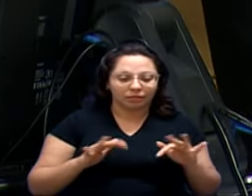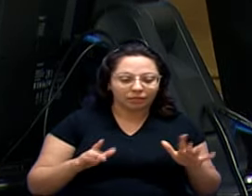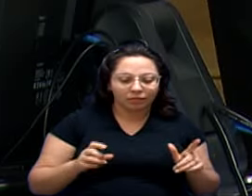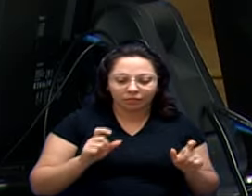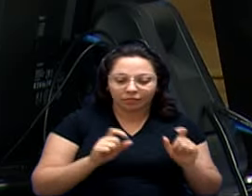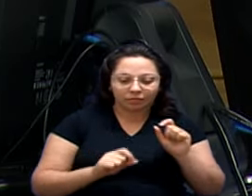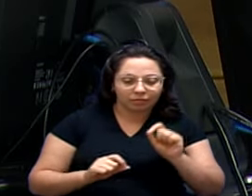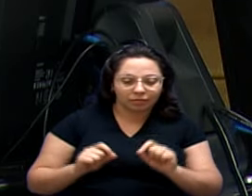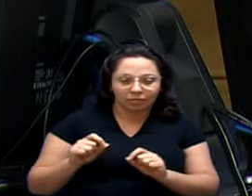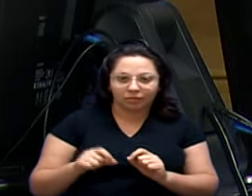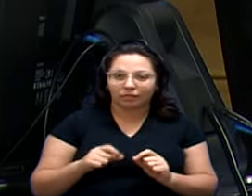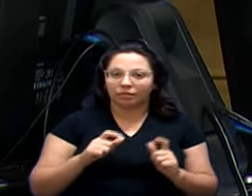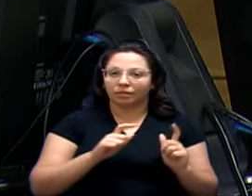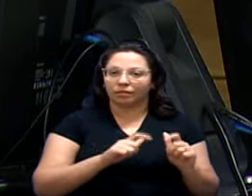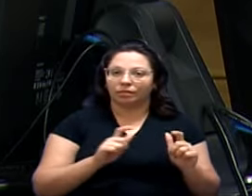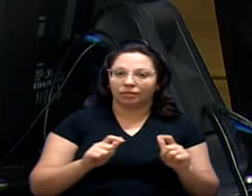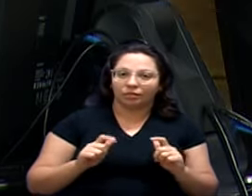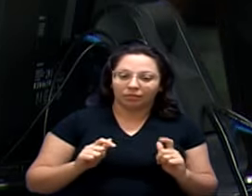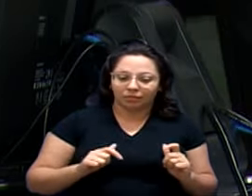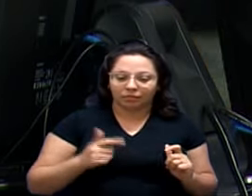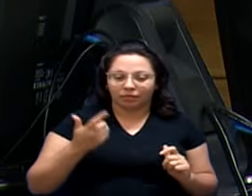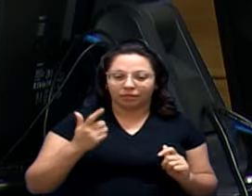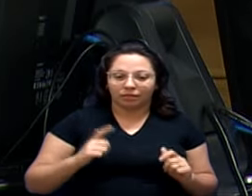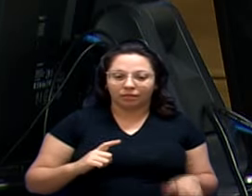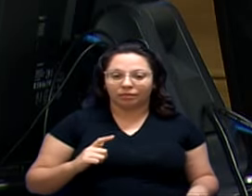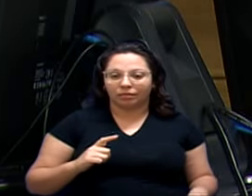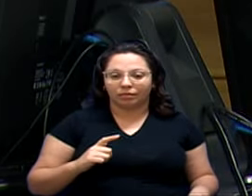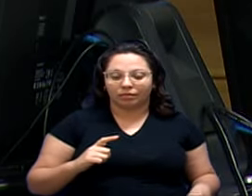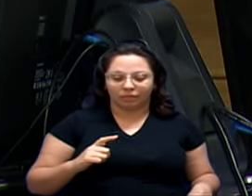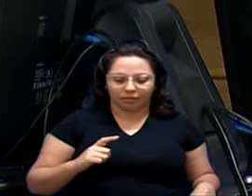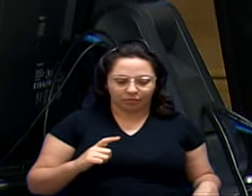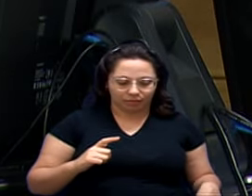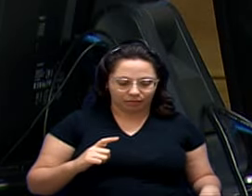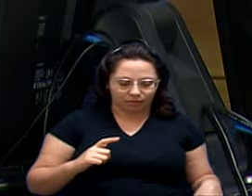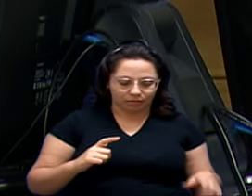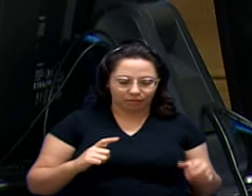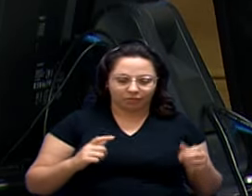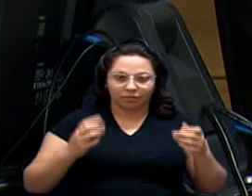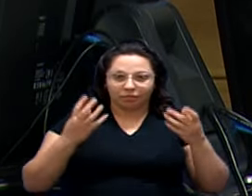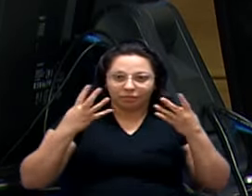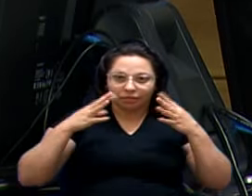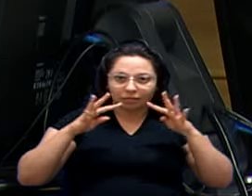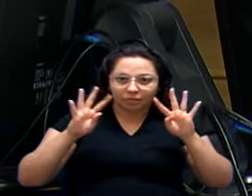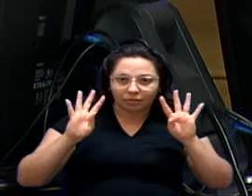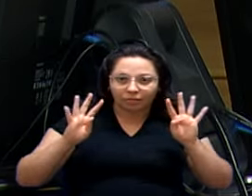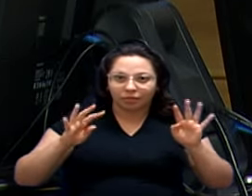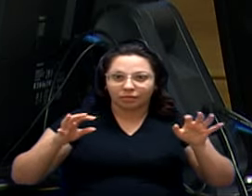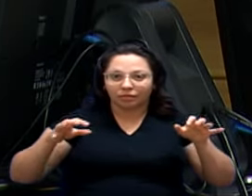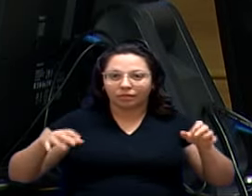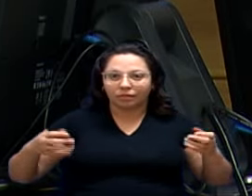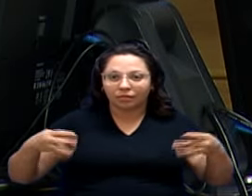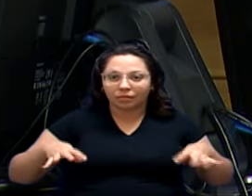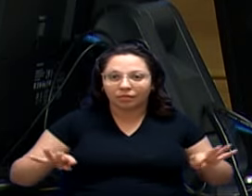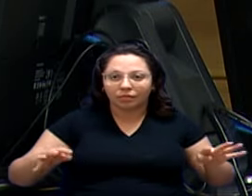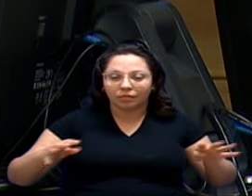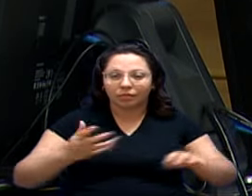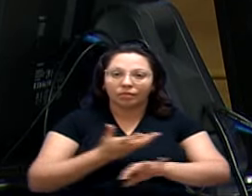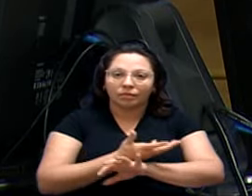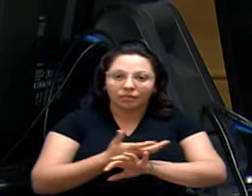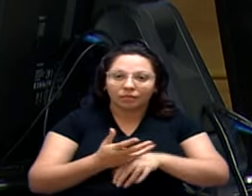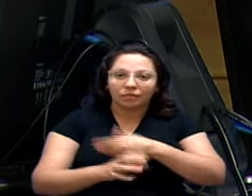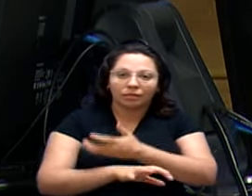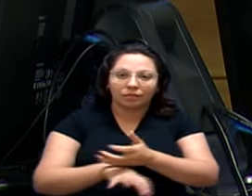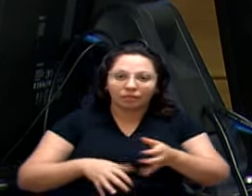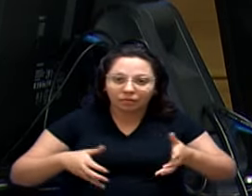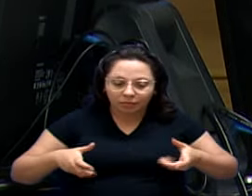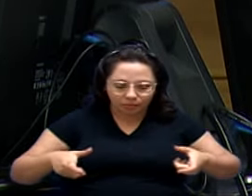locais onde tem que fazer a posição vegetal das matas ciliares por exemplo nós temos uma um um um